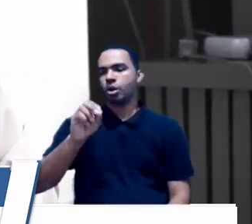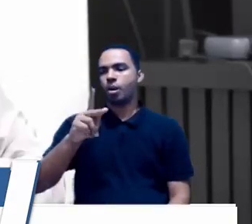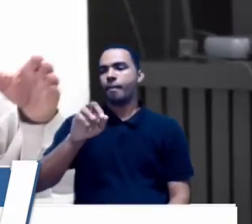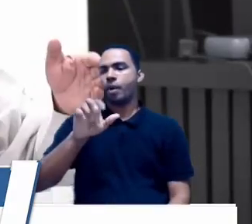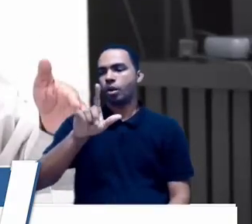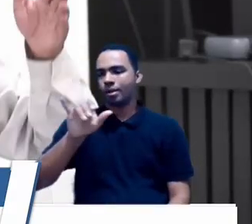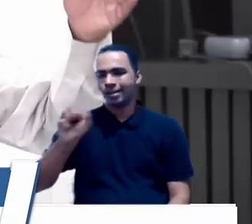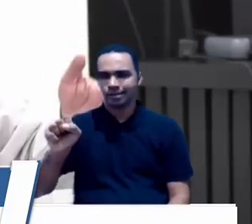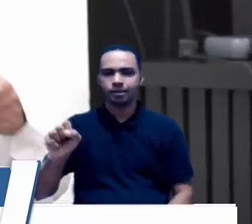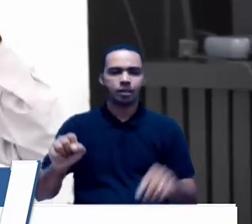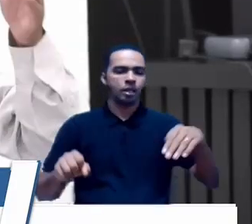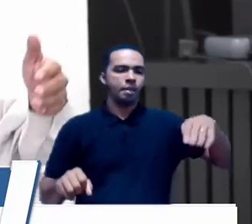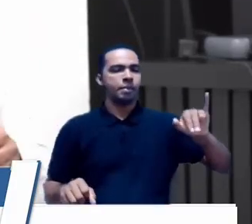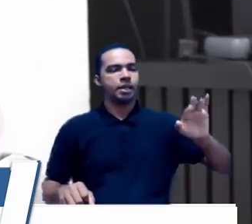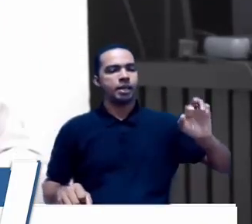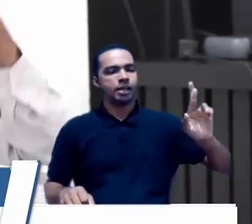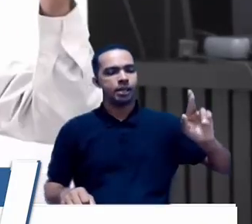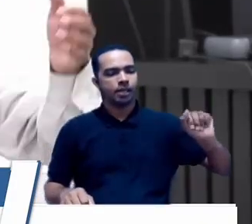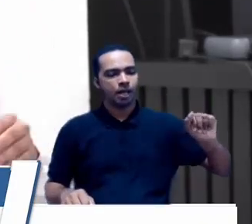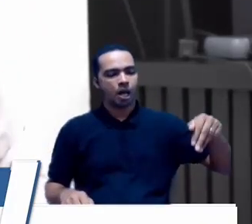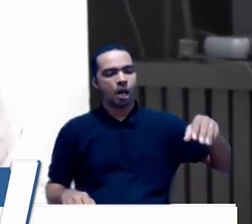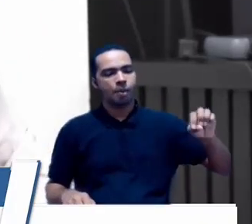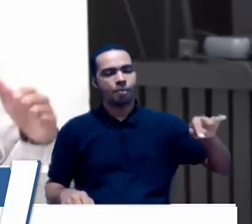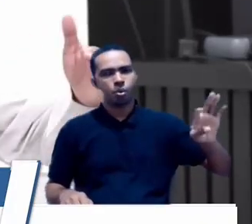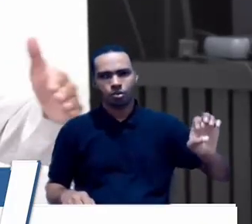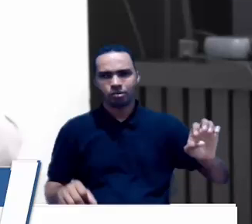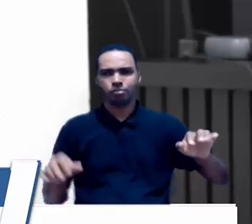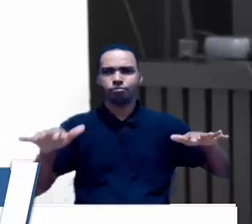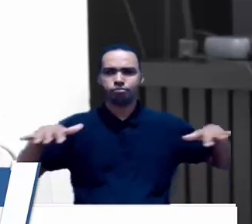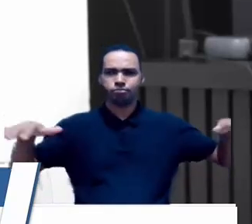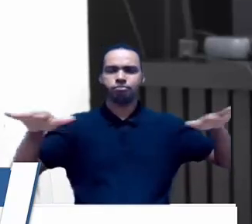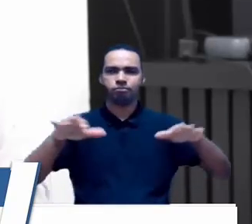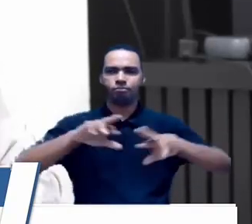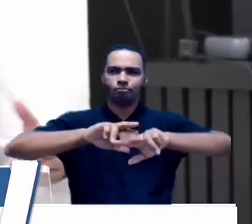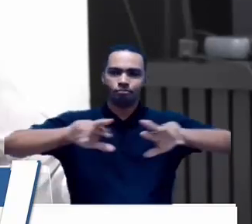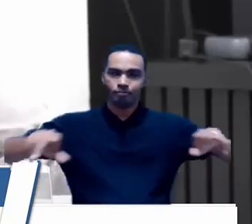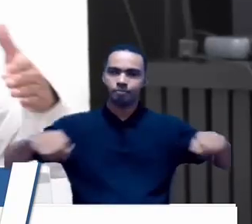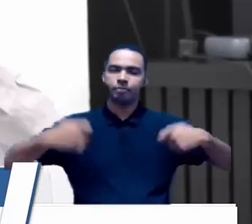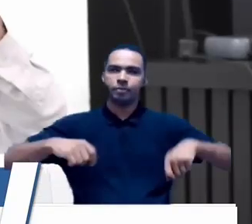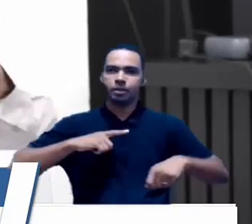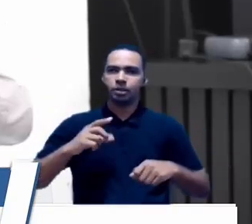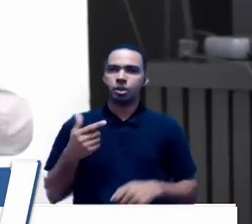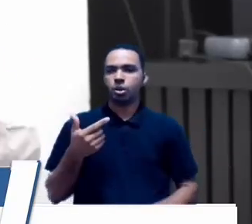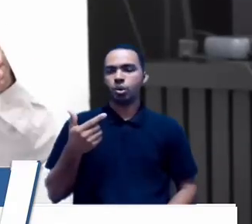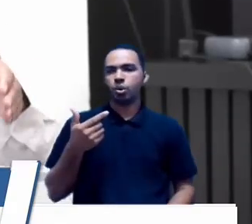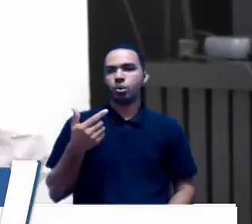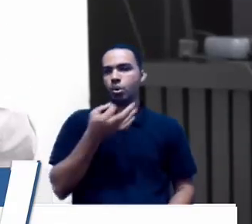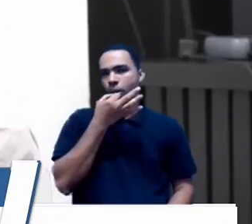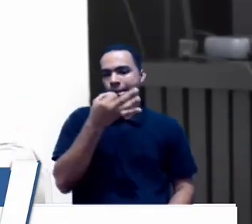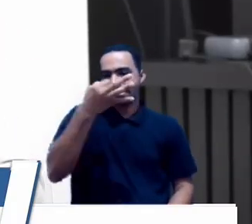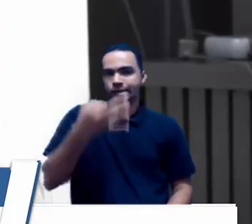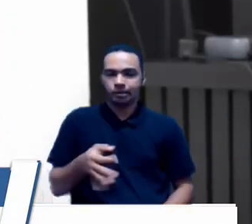Miramonte, todo mundo que mora no Horto, Marambaia, Cambuí, vai ter a segunda opção para pegar, porque a rua começa